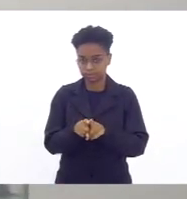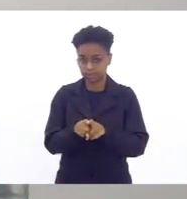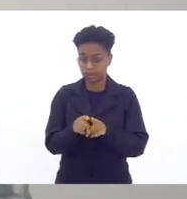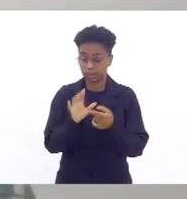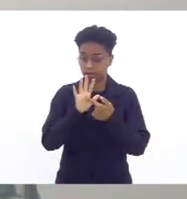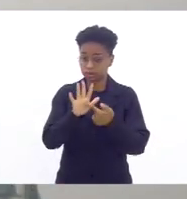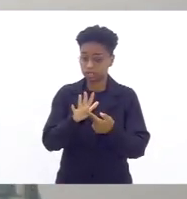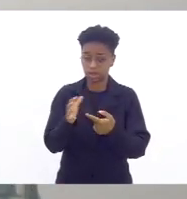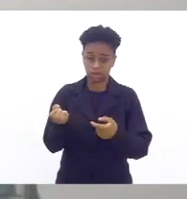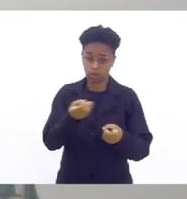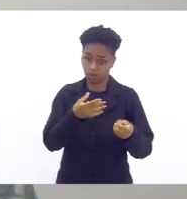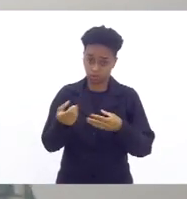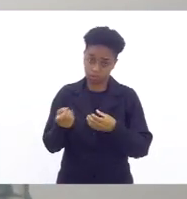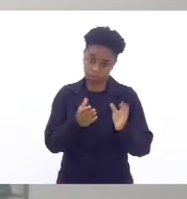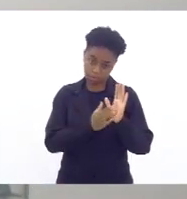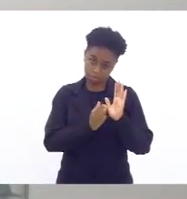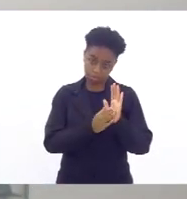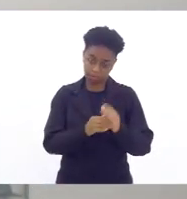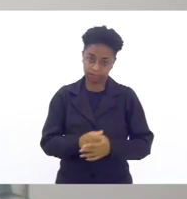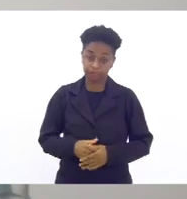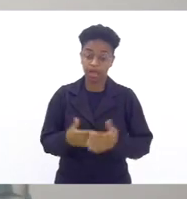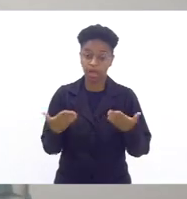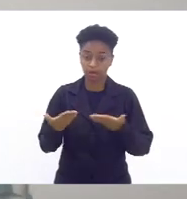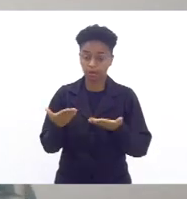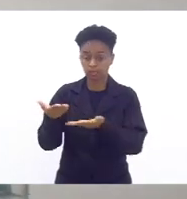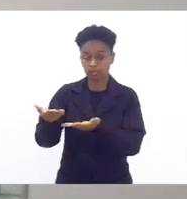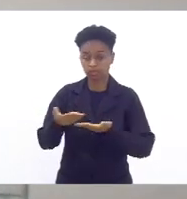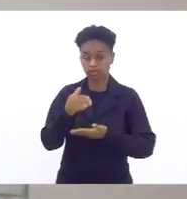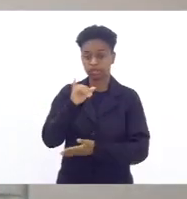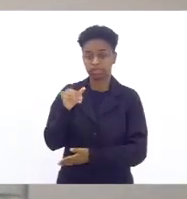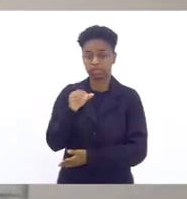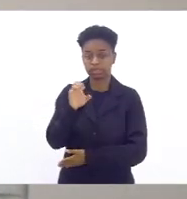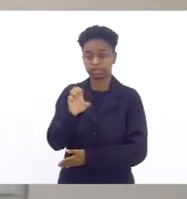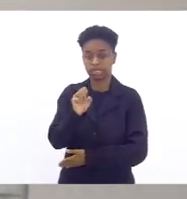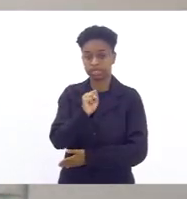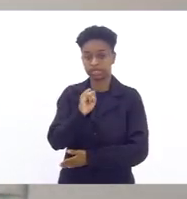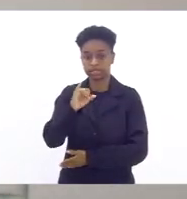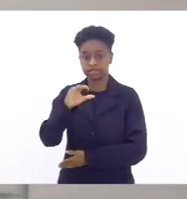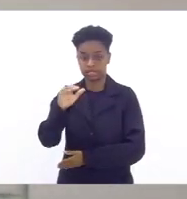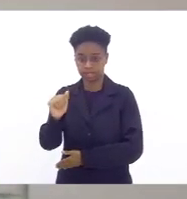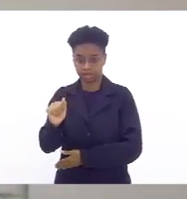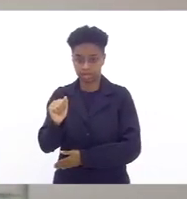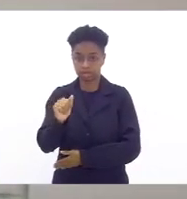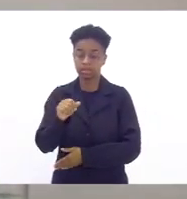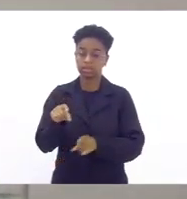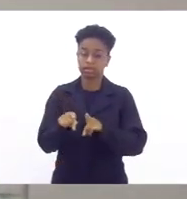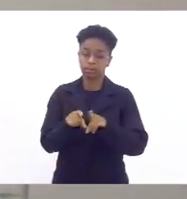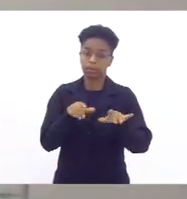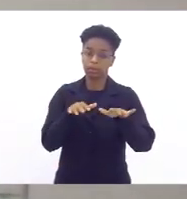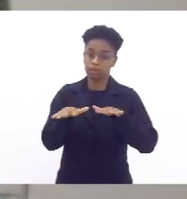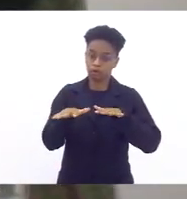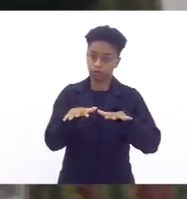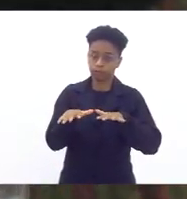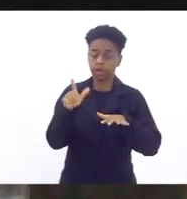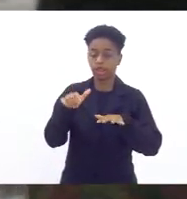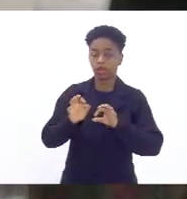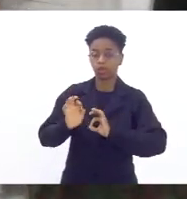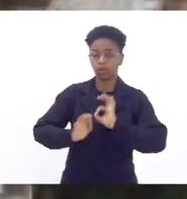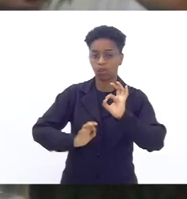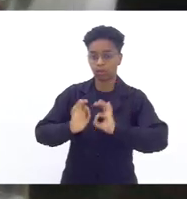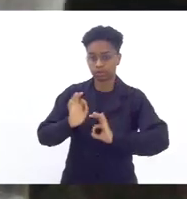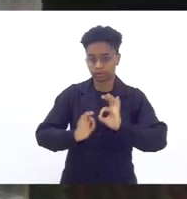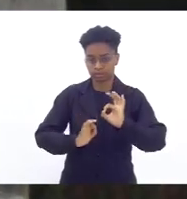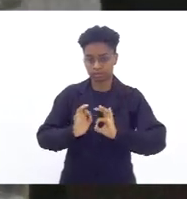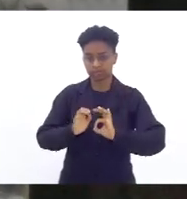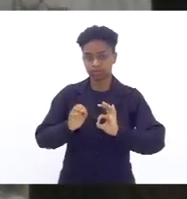O que é Novo Passo então a palavra para Jéssica Soto movimentos também uma das organizadoras